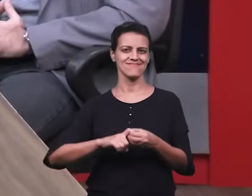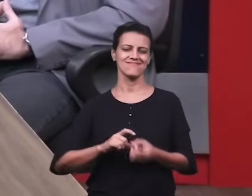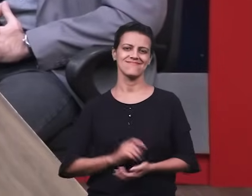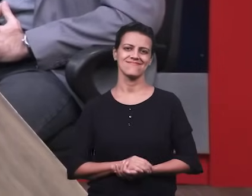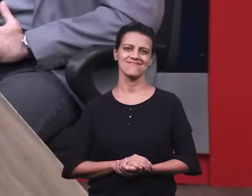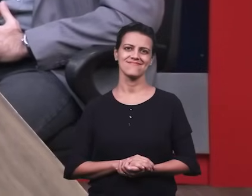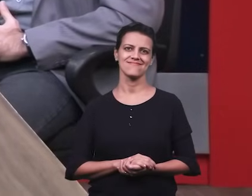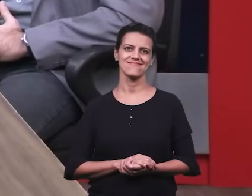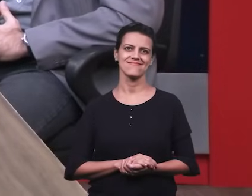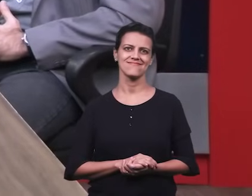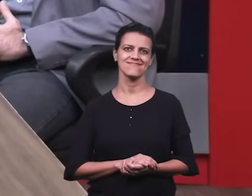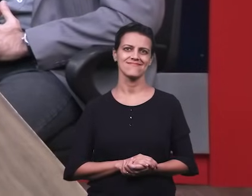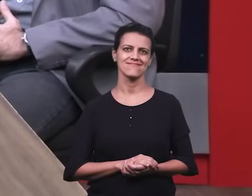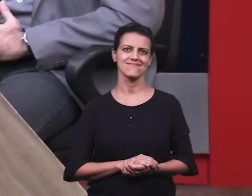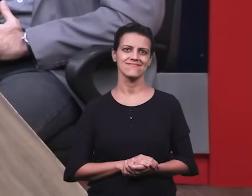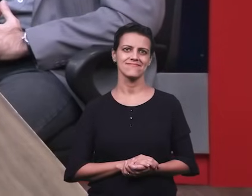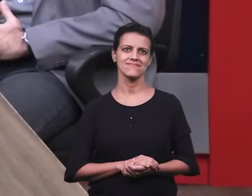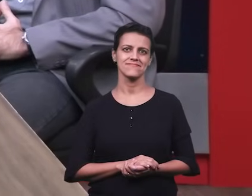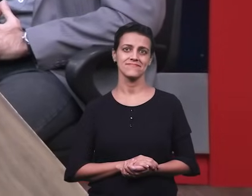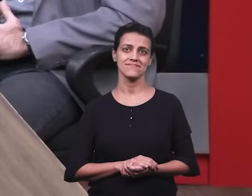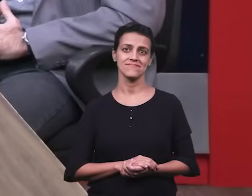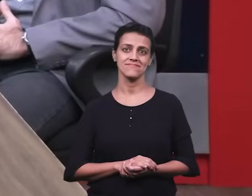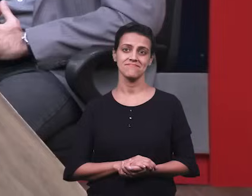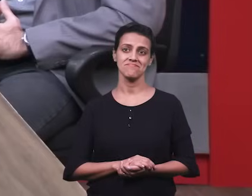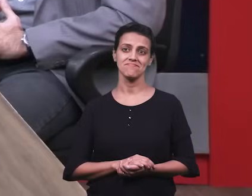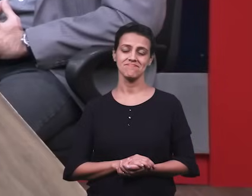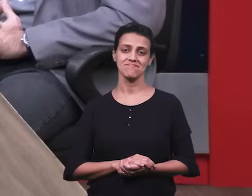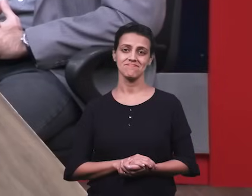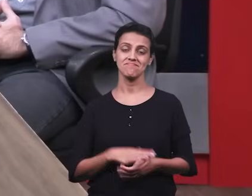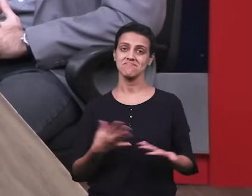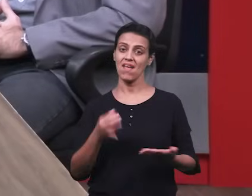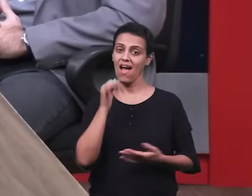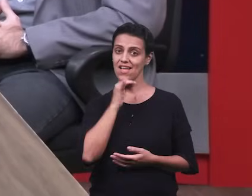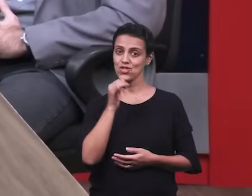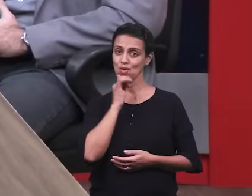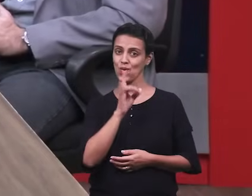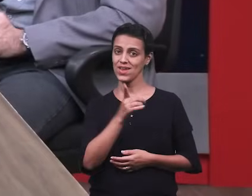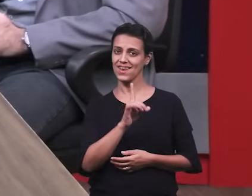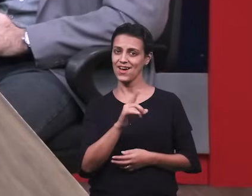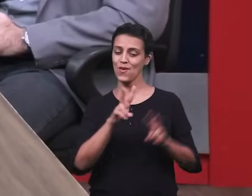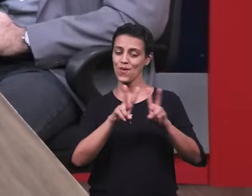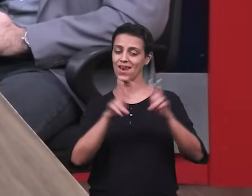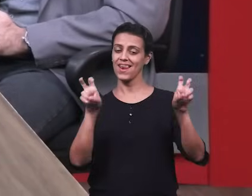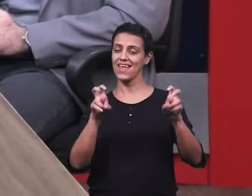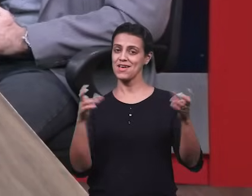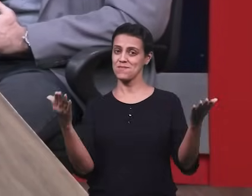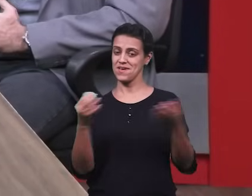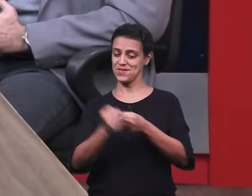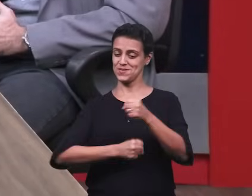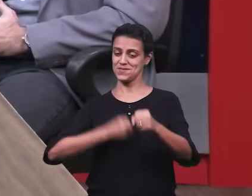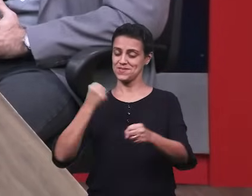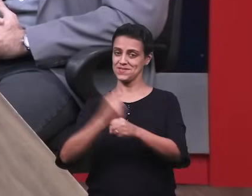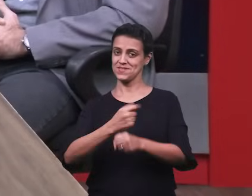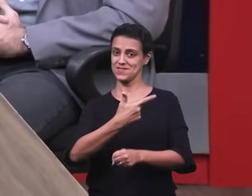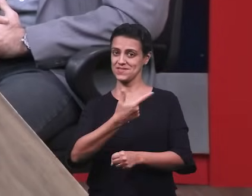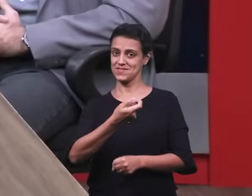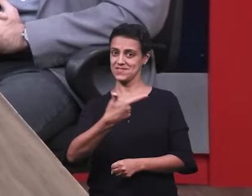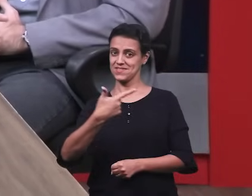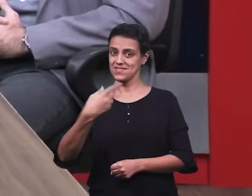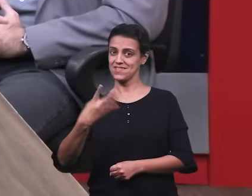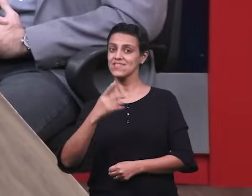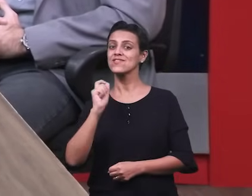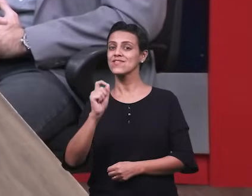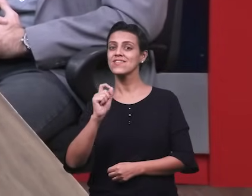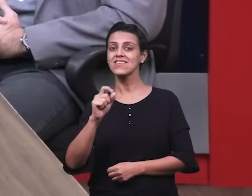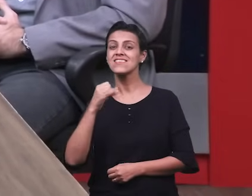nós. Muito bem, né? E não por acaso, né, o lema desse ano fala exatamente disso, de um dos sentidos, né? Quem